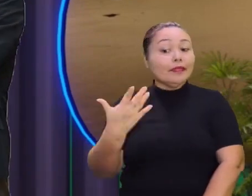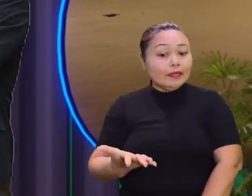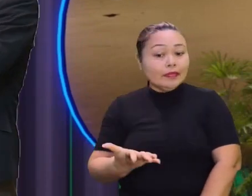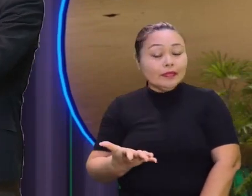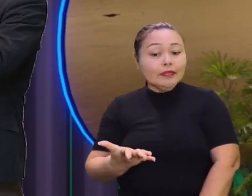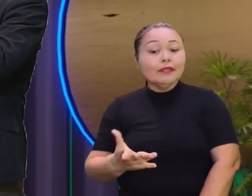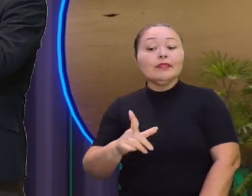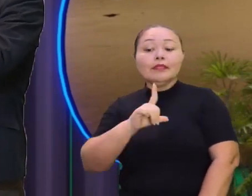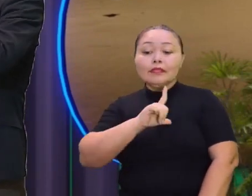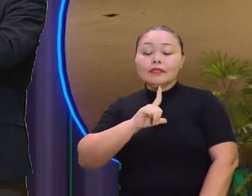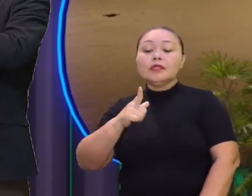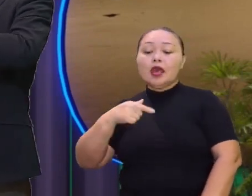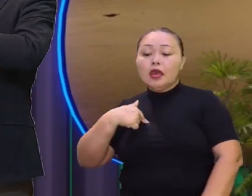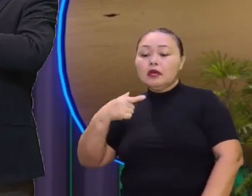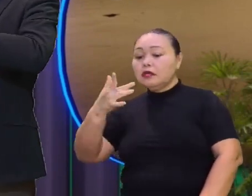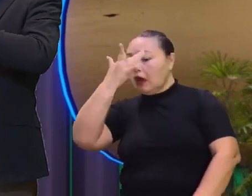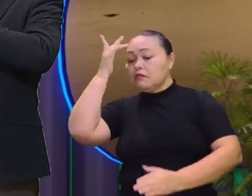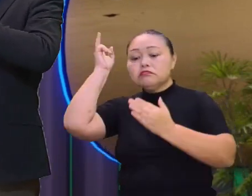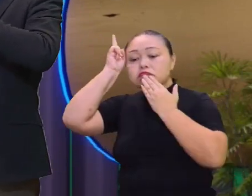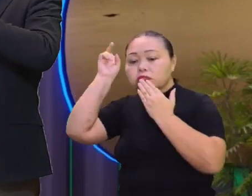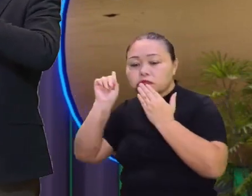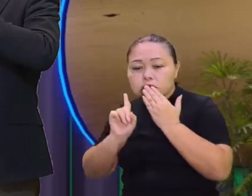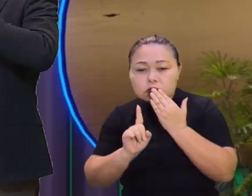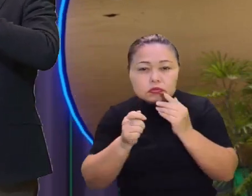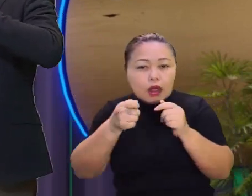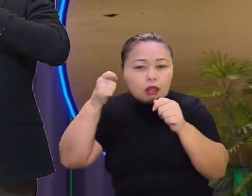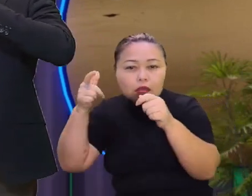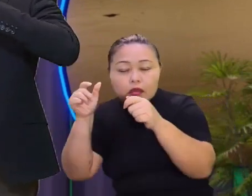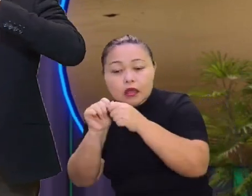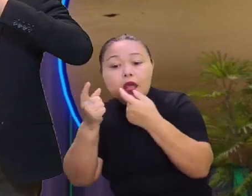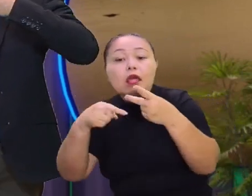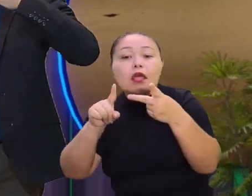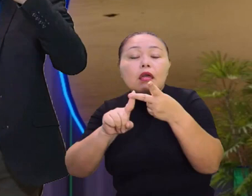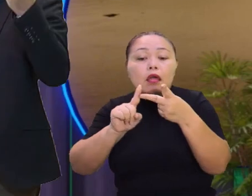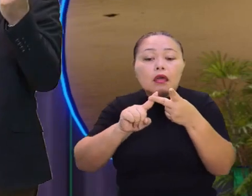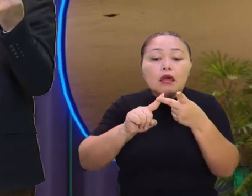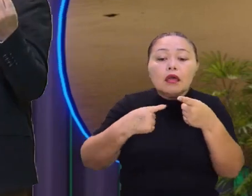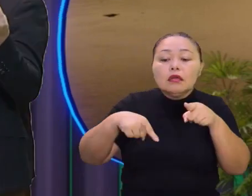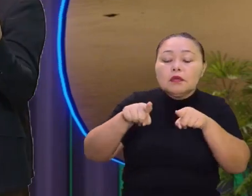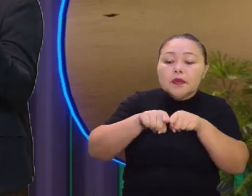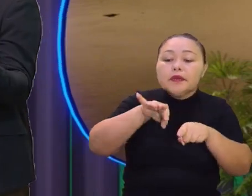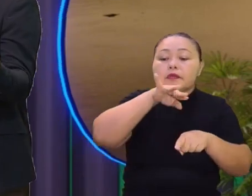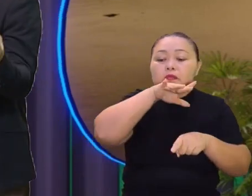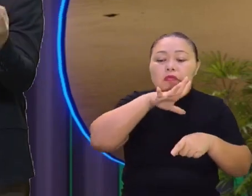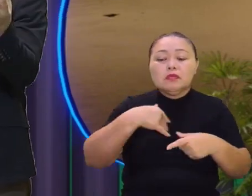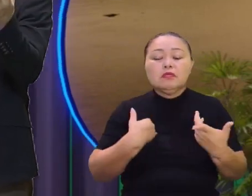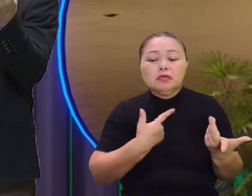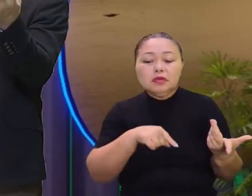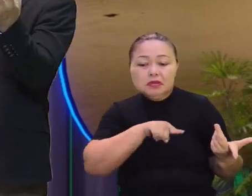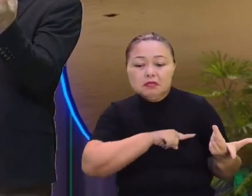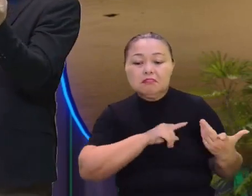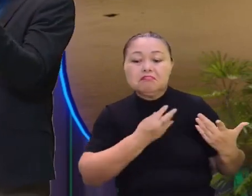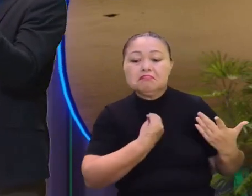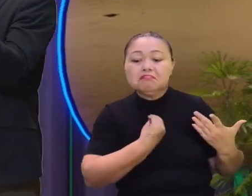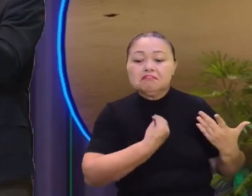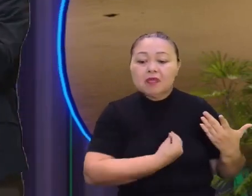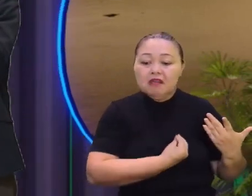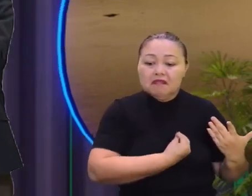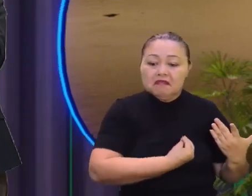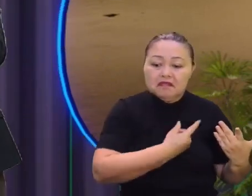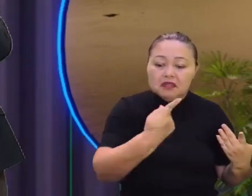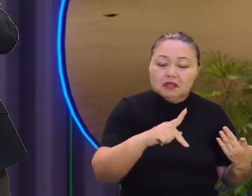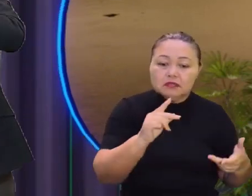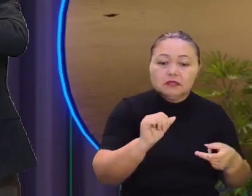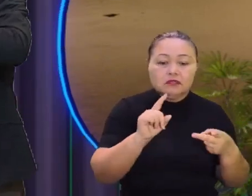fora esses ataques indígenas, fora a questão da má qualidade de vida, a